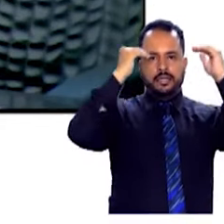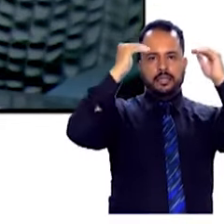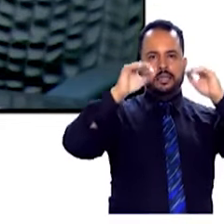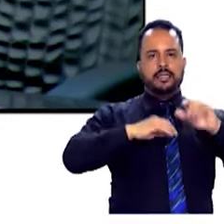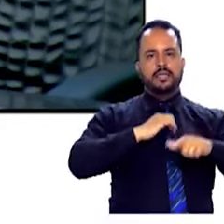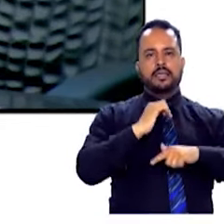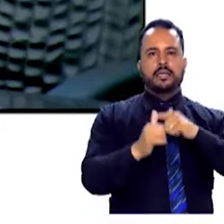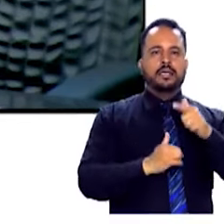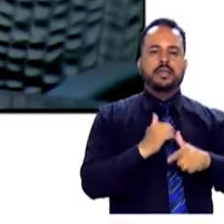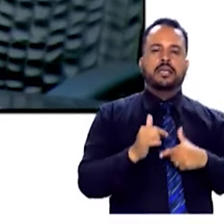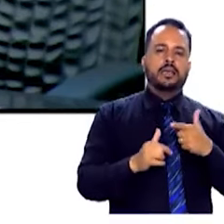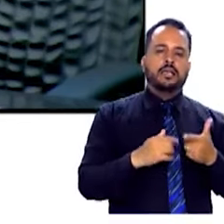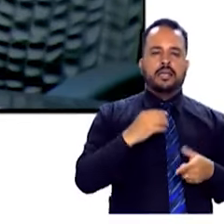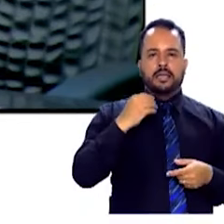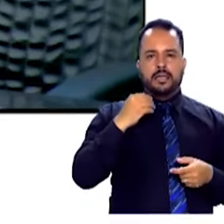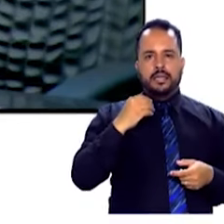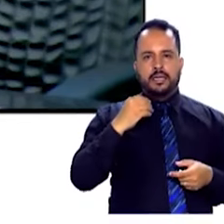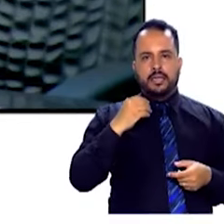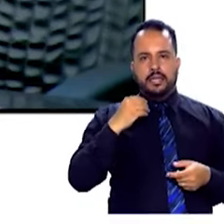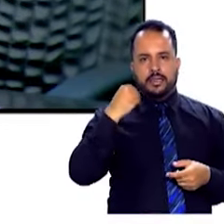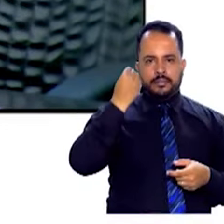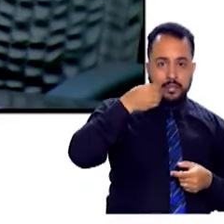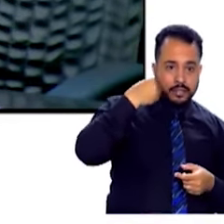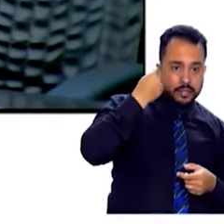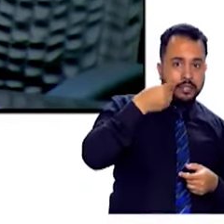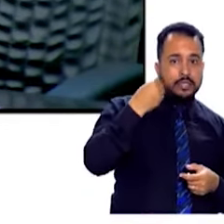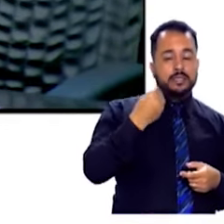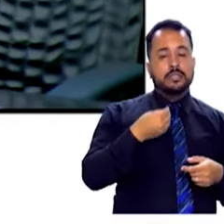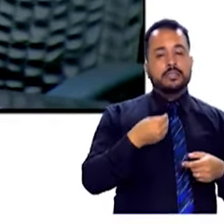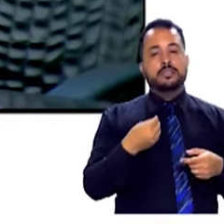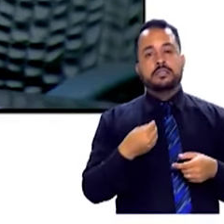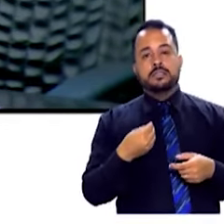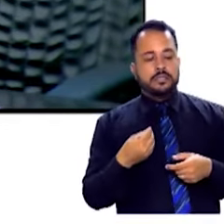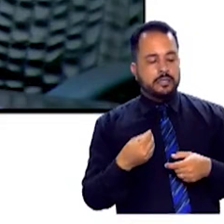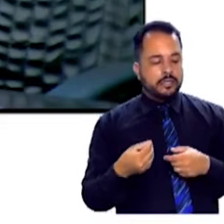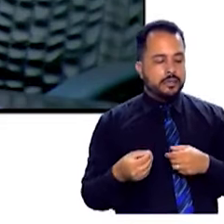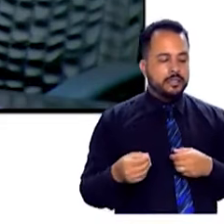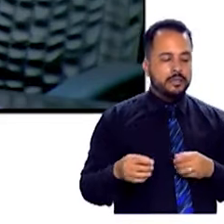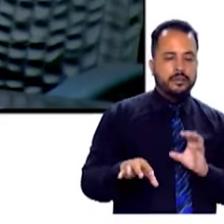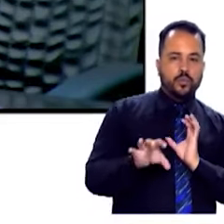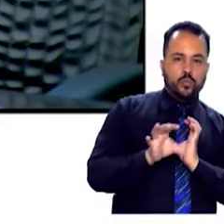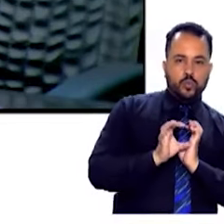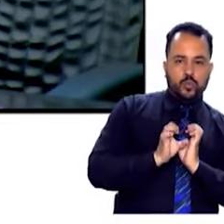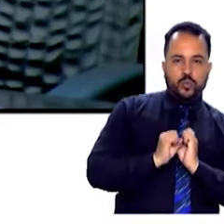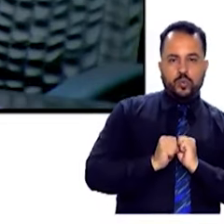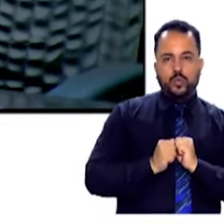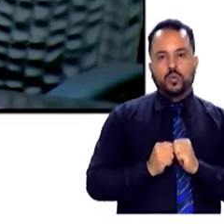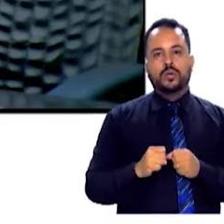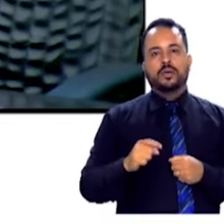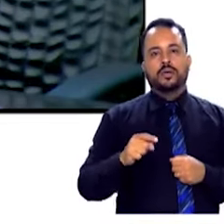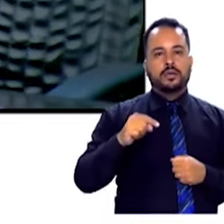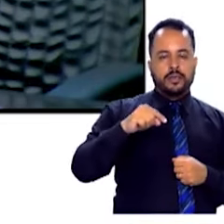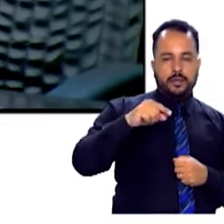experiência inspiradora eh dos filtros de relevância no Brasil eh tendo sido invocada ao lado da